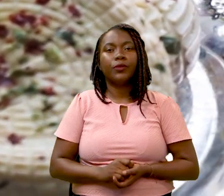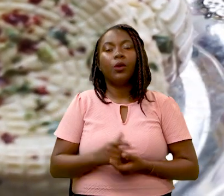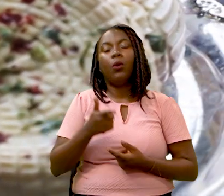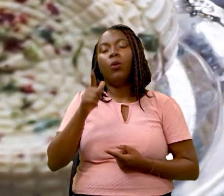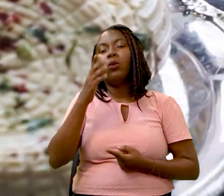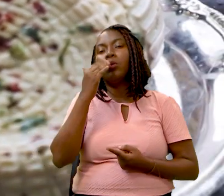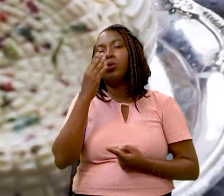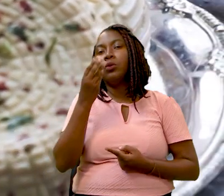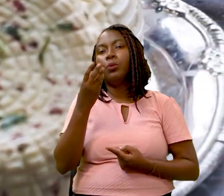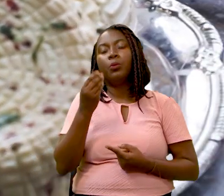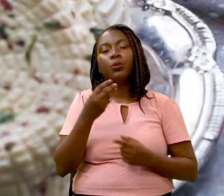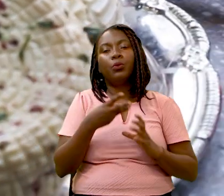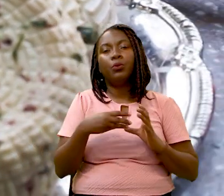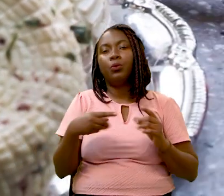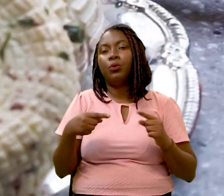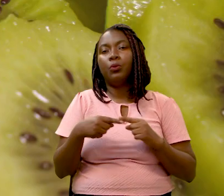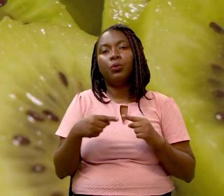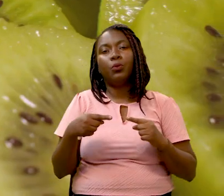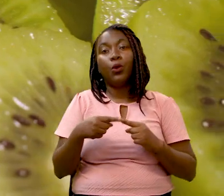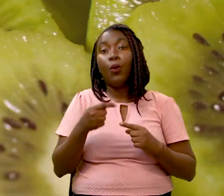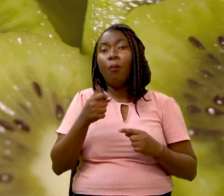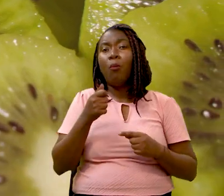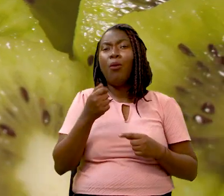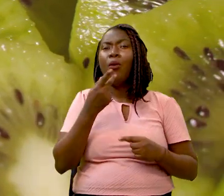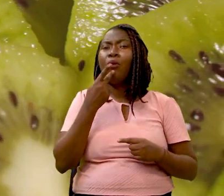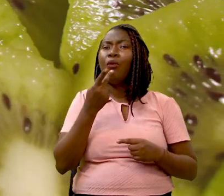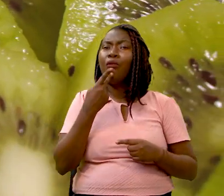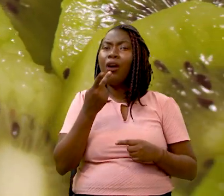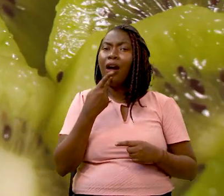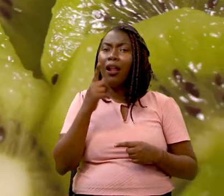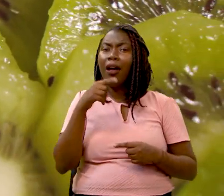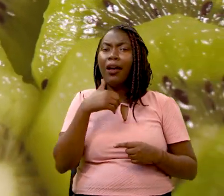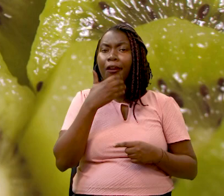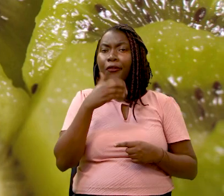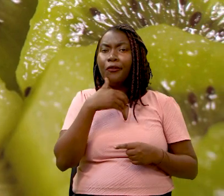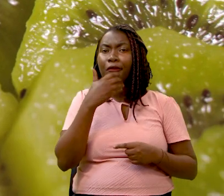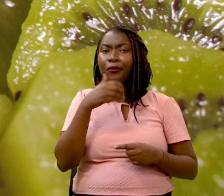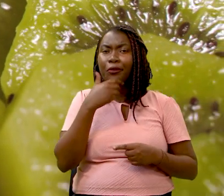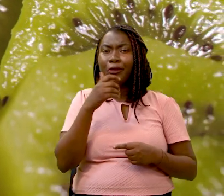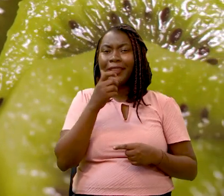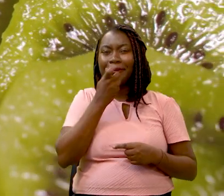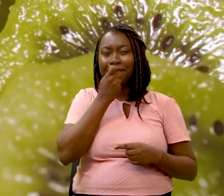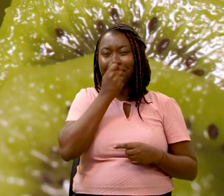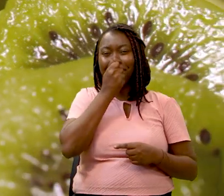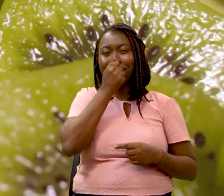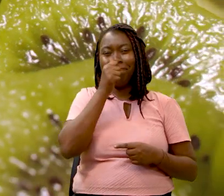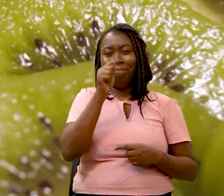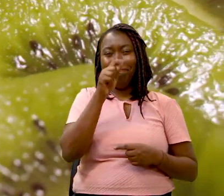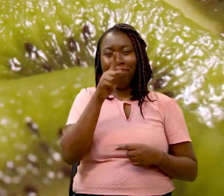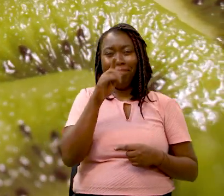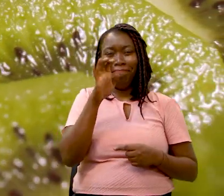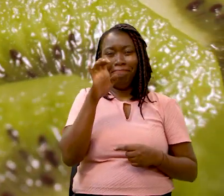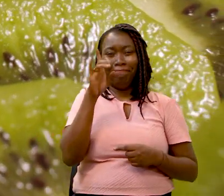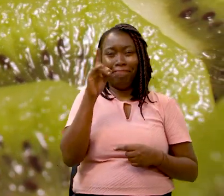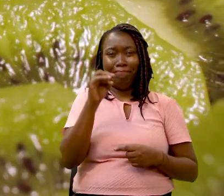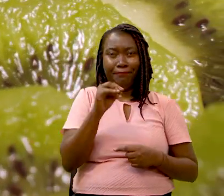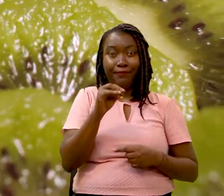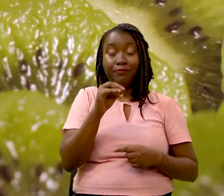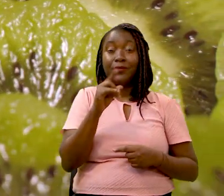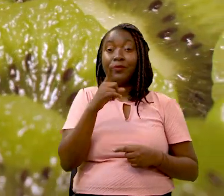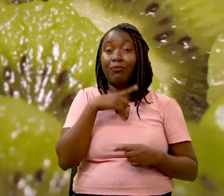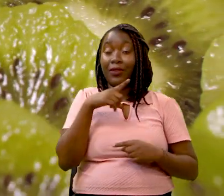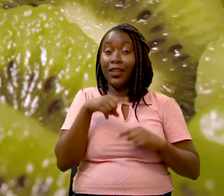Outro alimento muito característico e pouco falado são as frutas cítricas. As frutas cítricas elas contêm